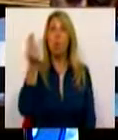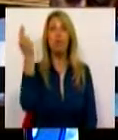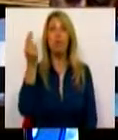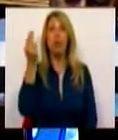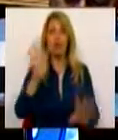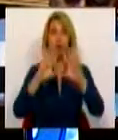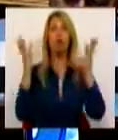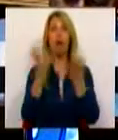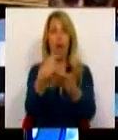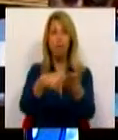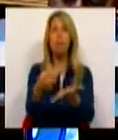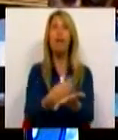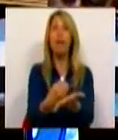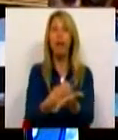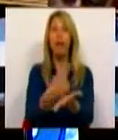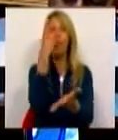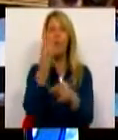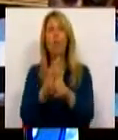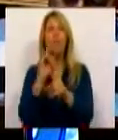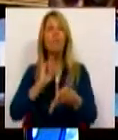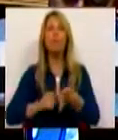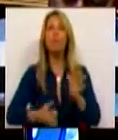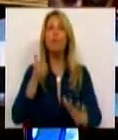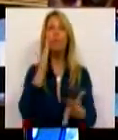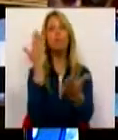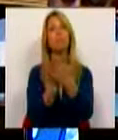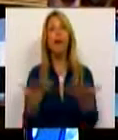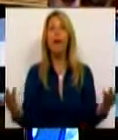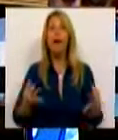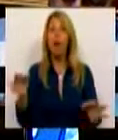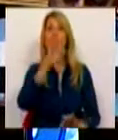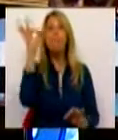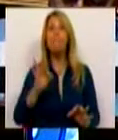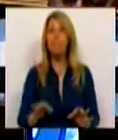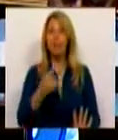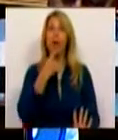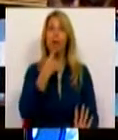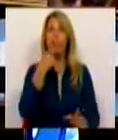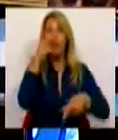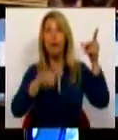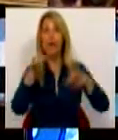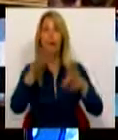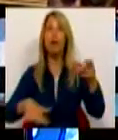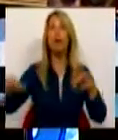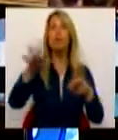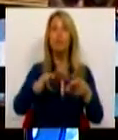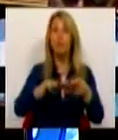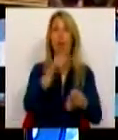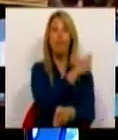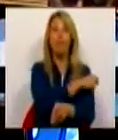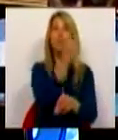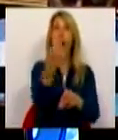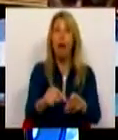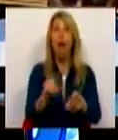e gratuito, foi uma peça fundamental para a obtenção de uma alta taxa de cobertura populacional e contribuiu de forma